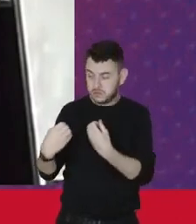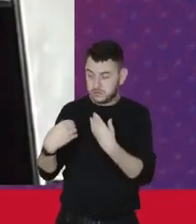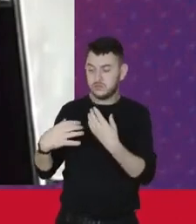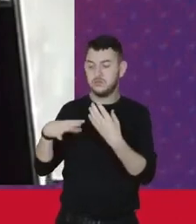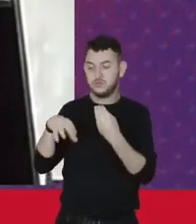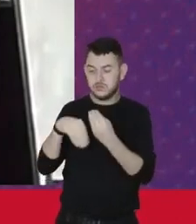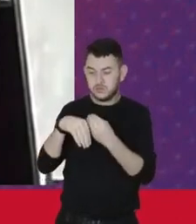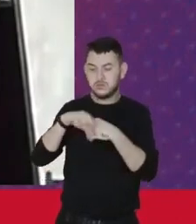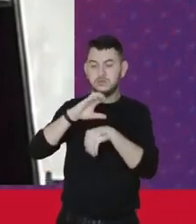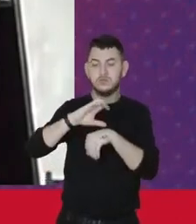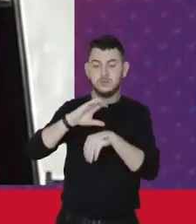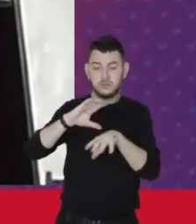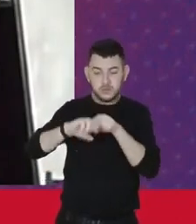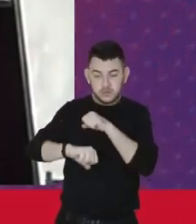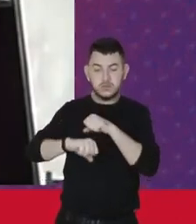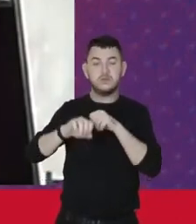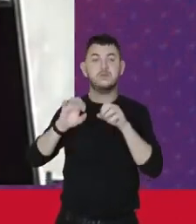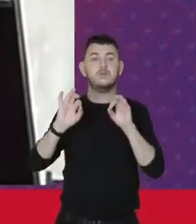outras coisas,